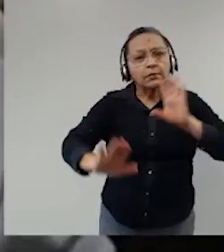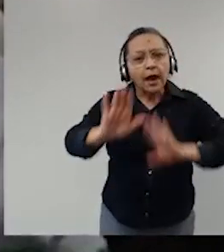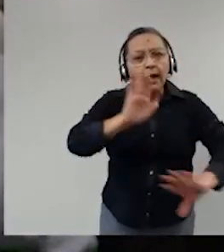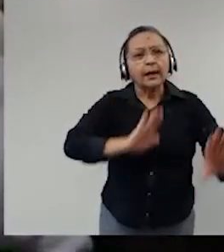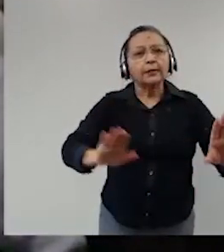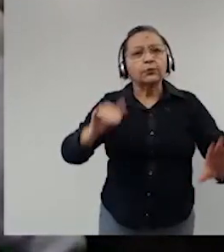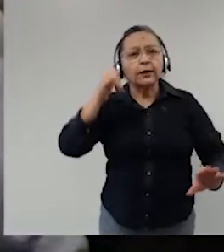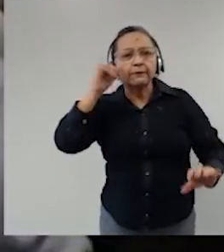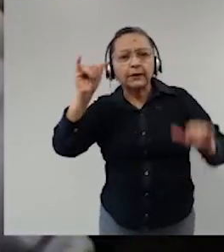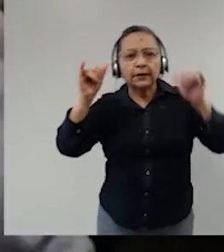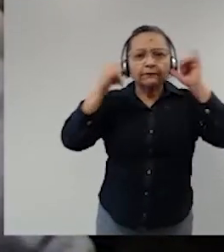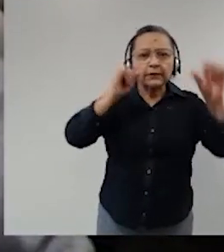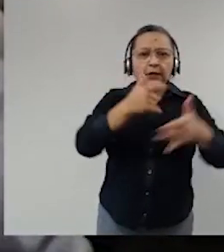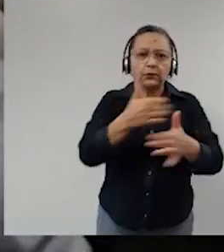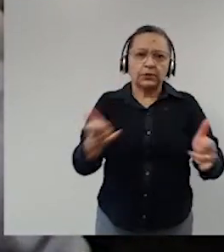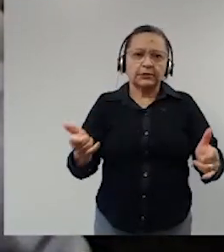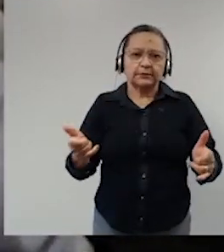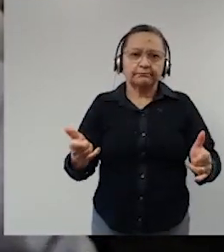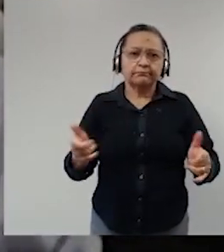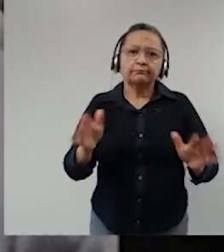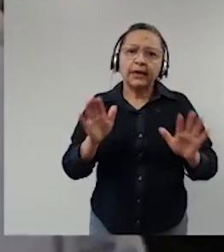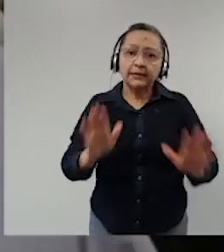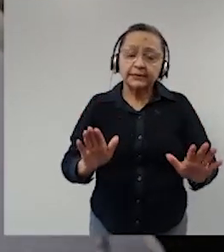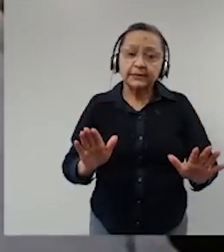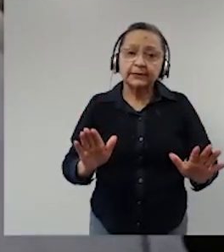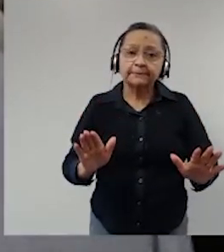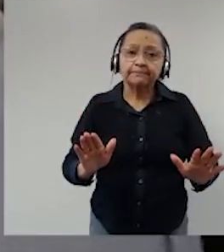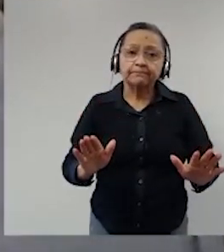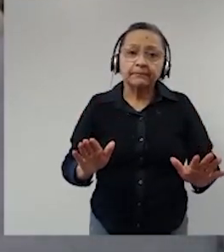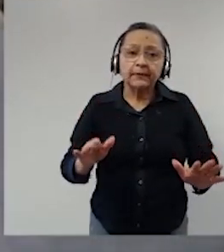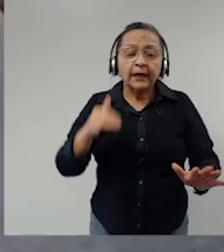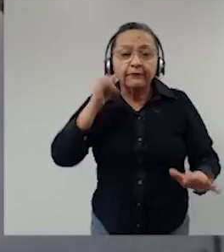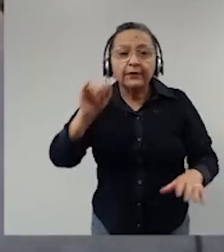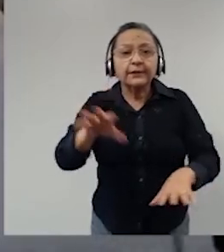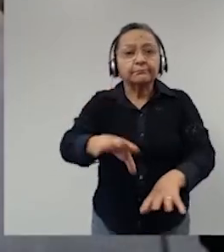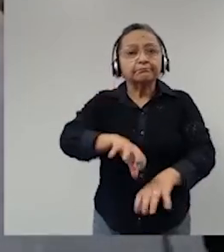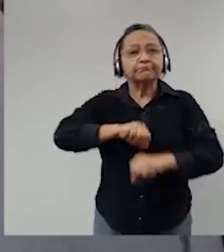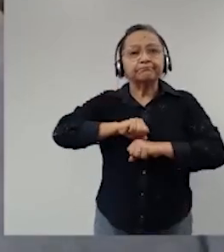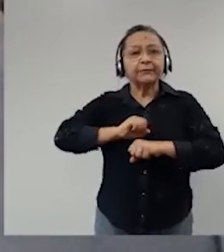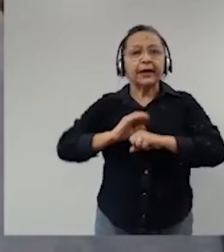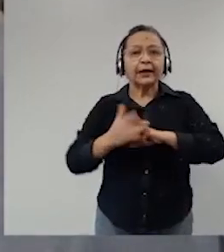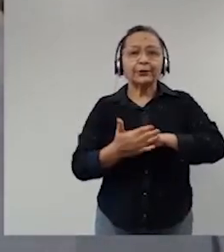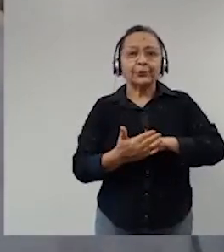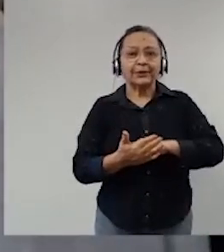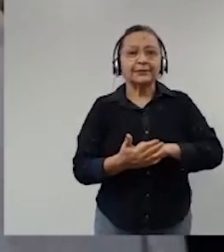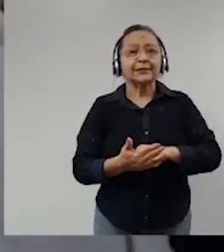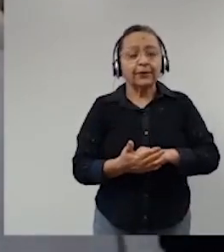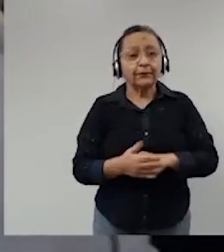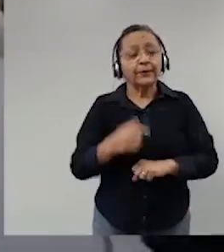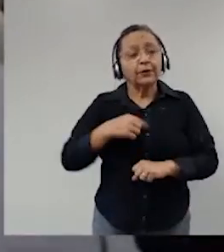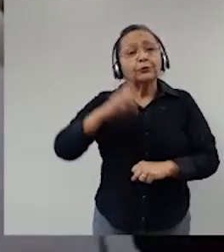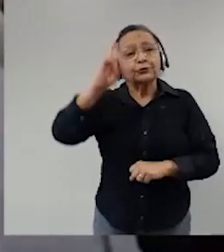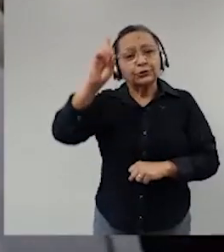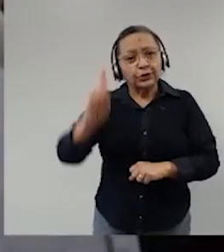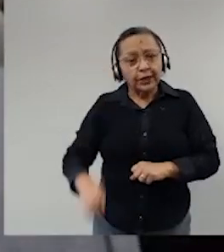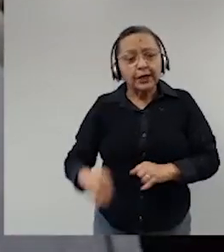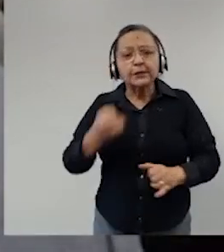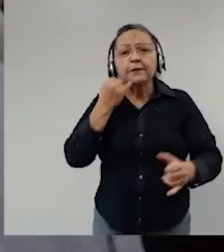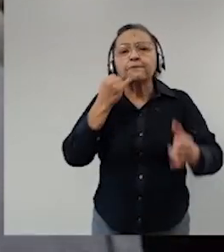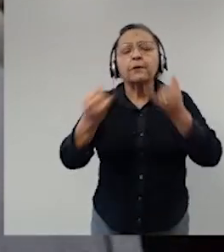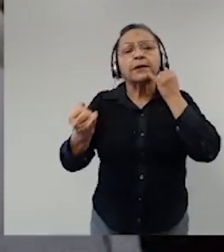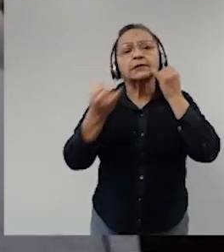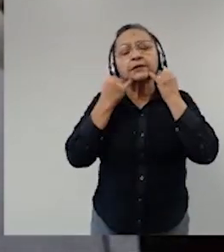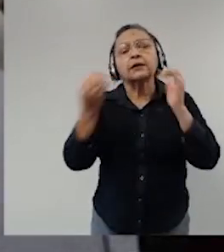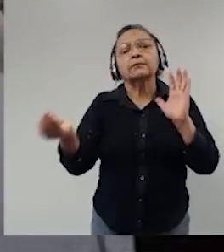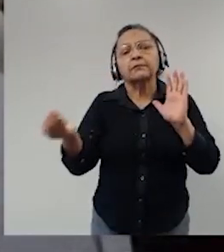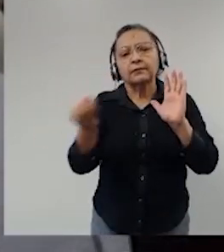já que associado ao direito à informação está a liberdade de expressão e são